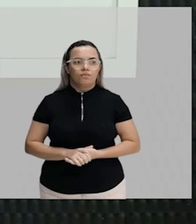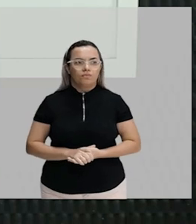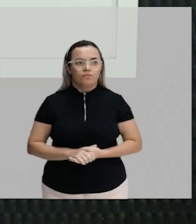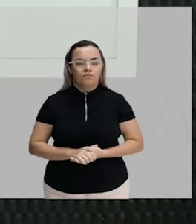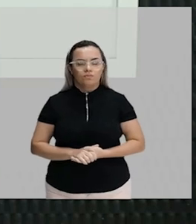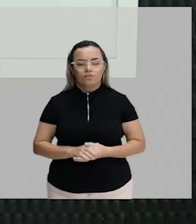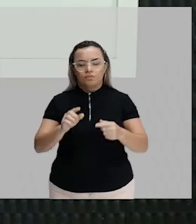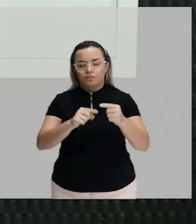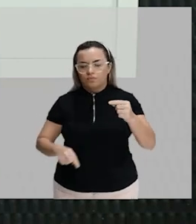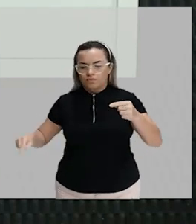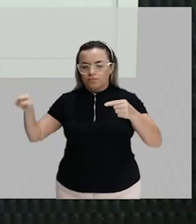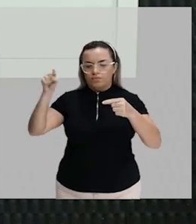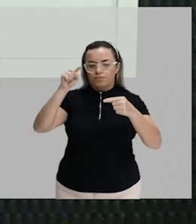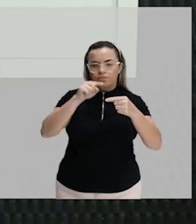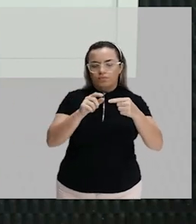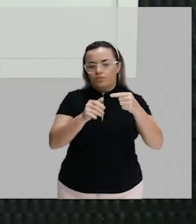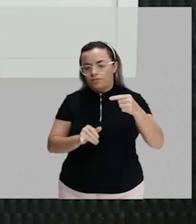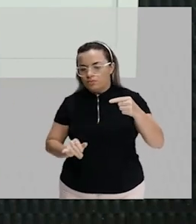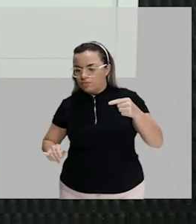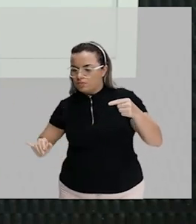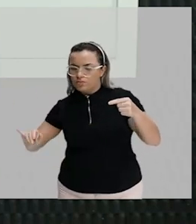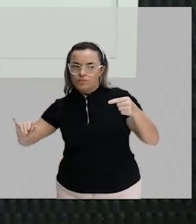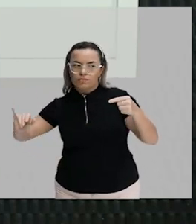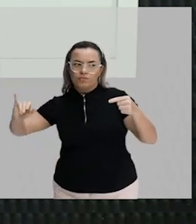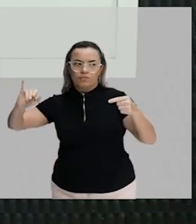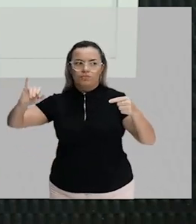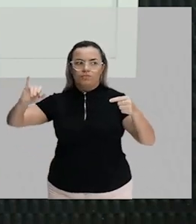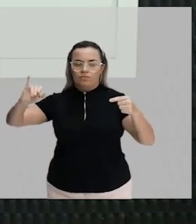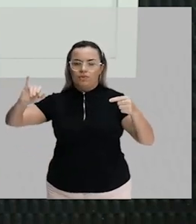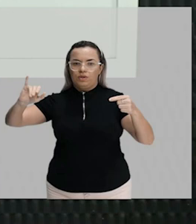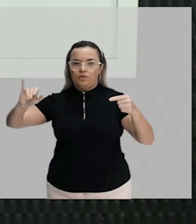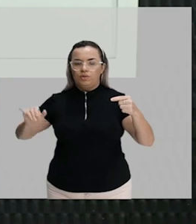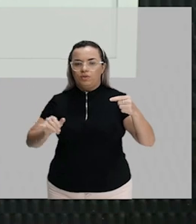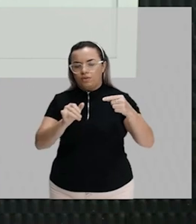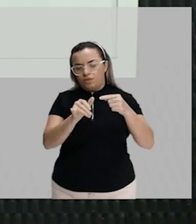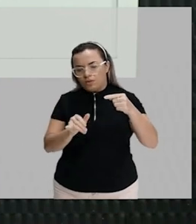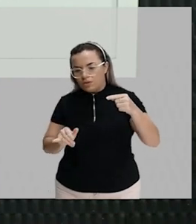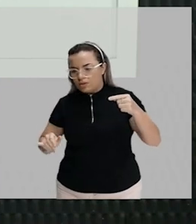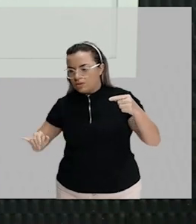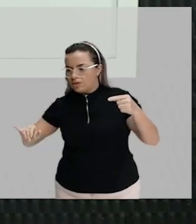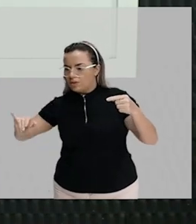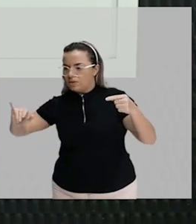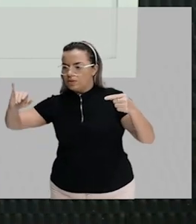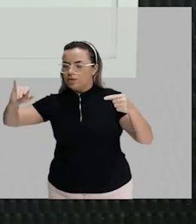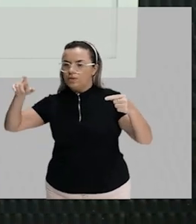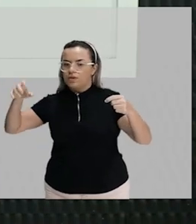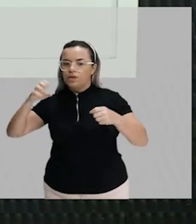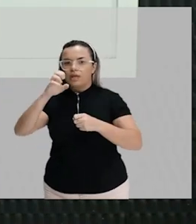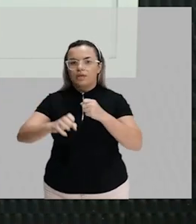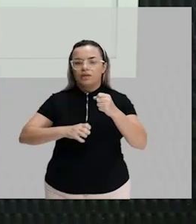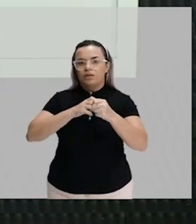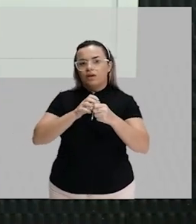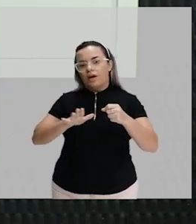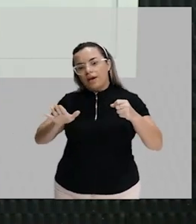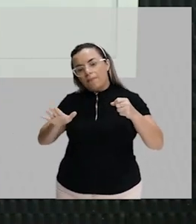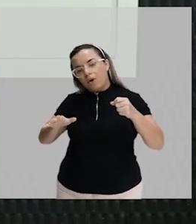movimento A corrente elétrica Ela tá no sentido oposto certo